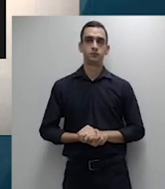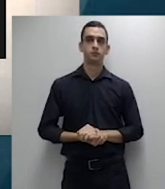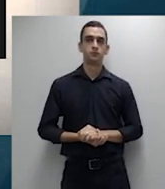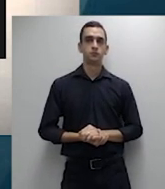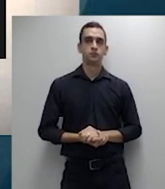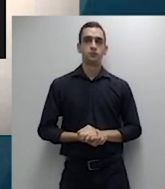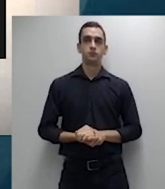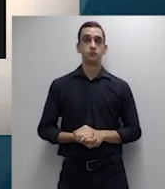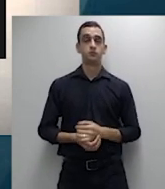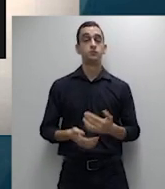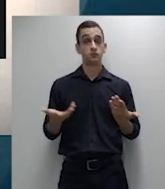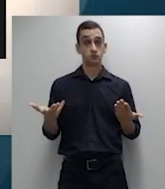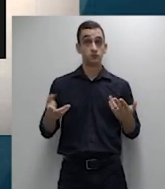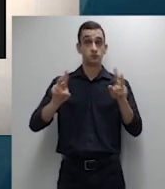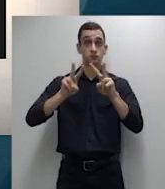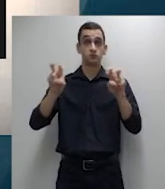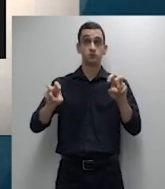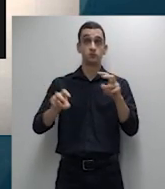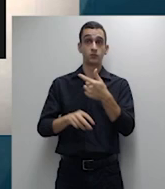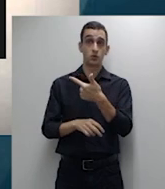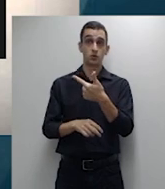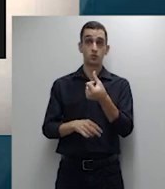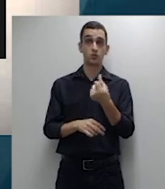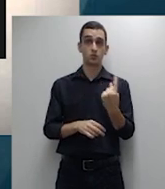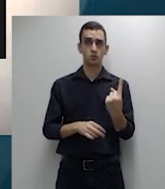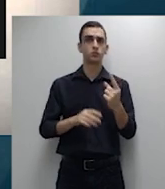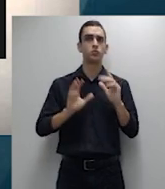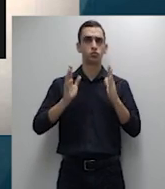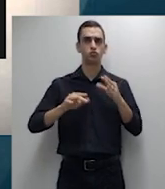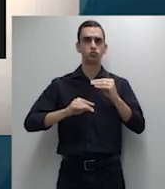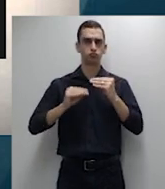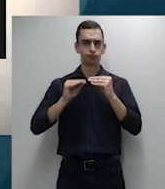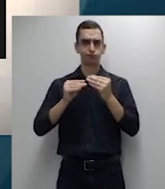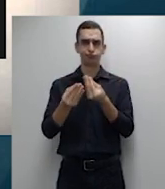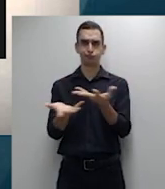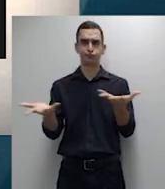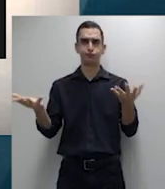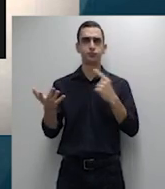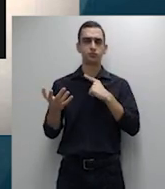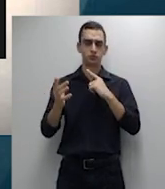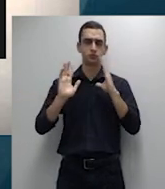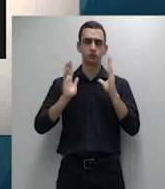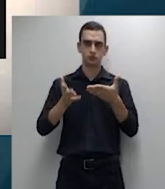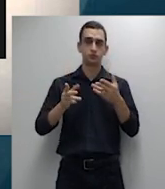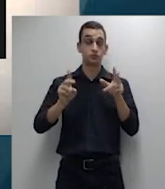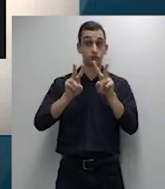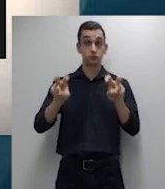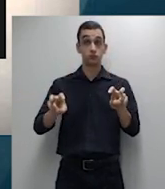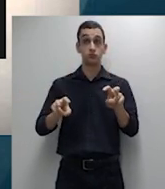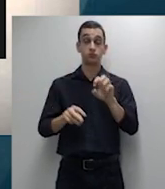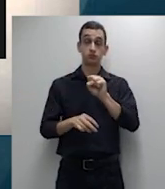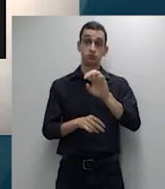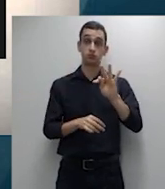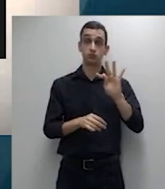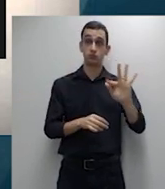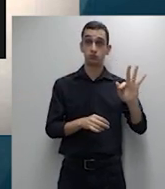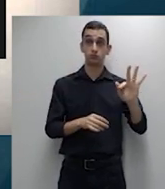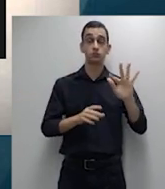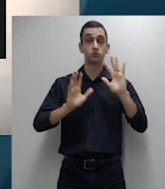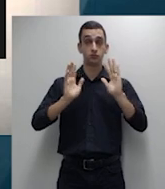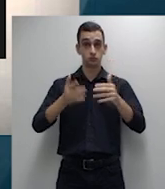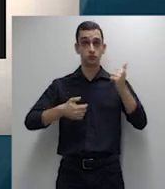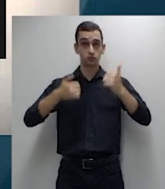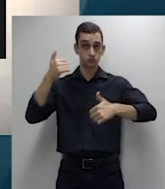já muito estado tema 261 de reflexão geral nesse tema o Supremo Tribunal Federal concluiu